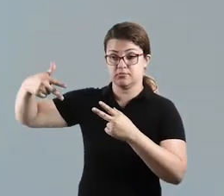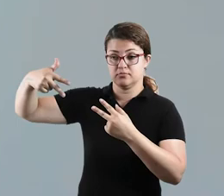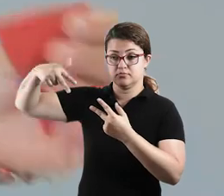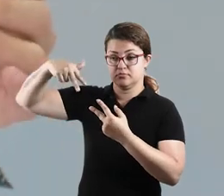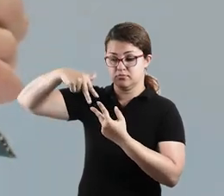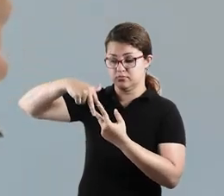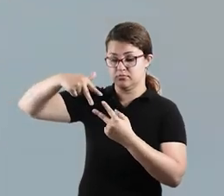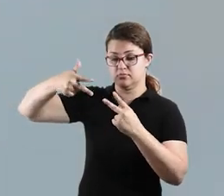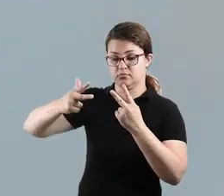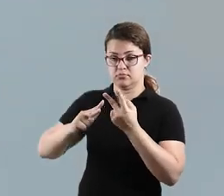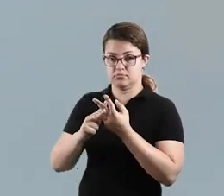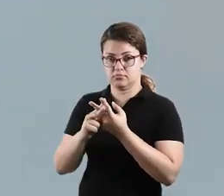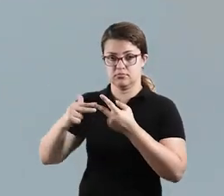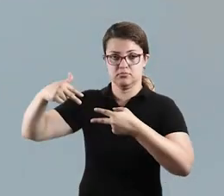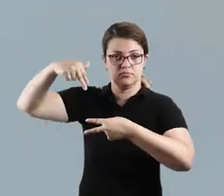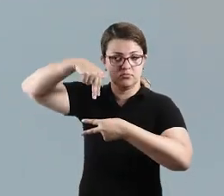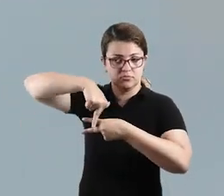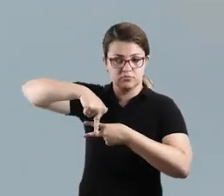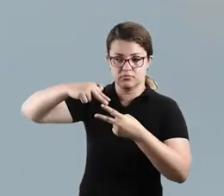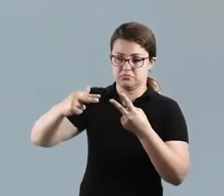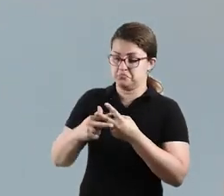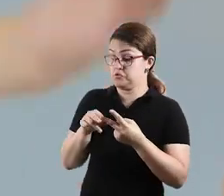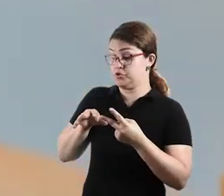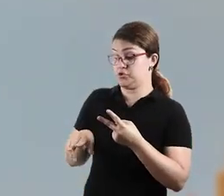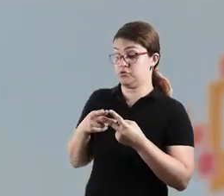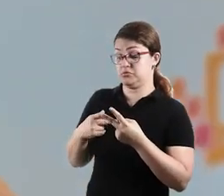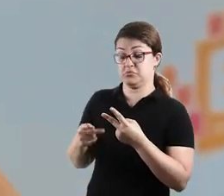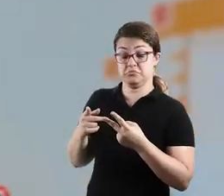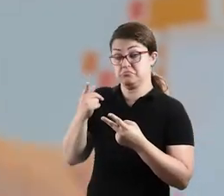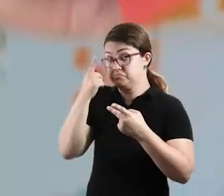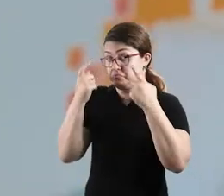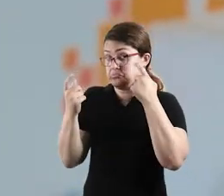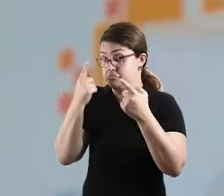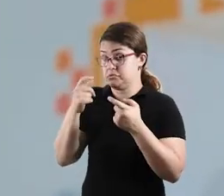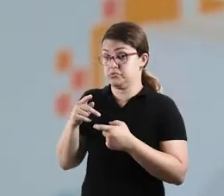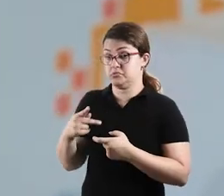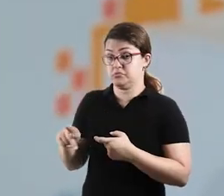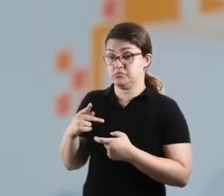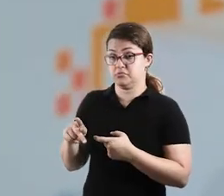ela quiser descobrir, que ela quiser inventar.